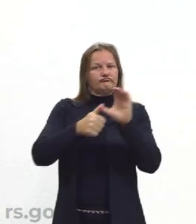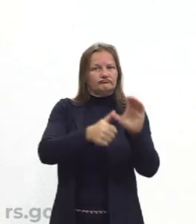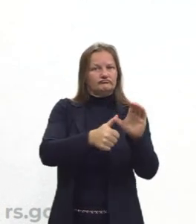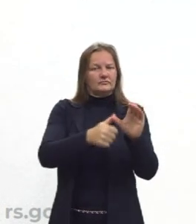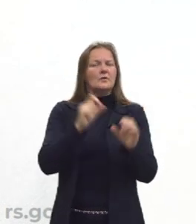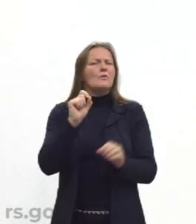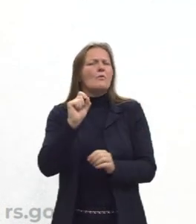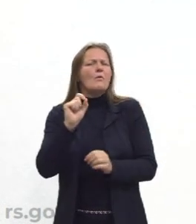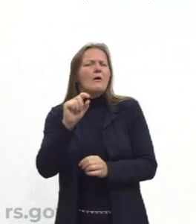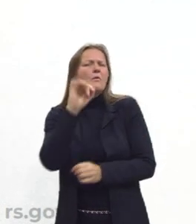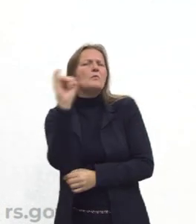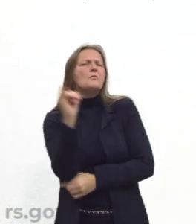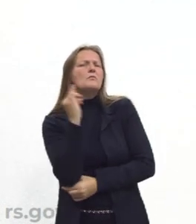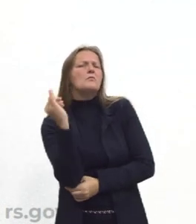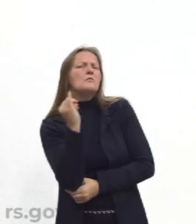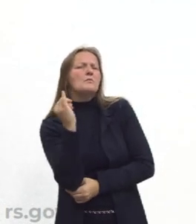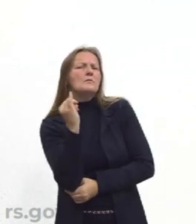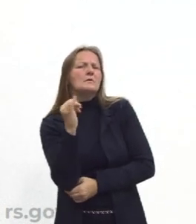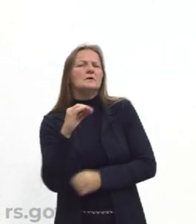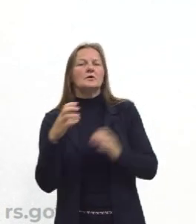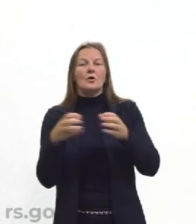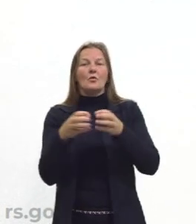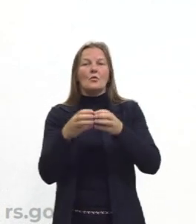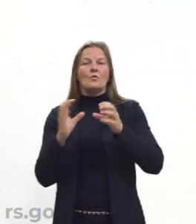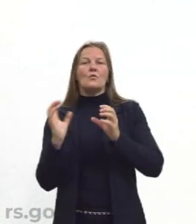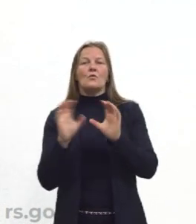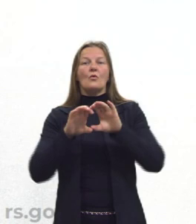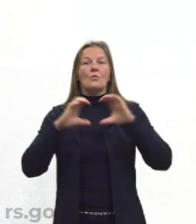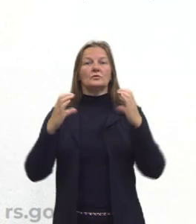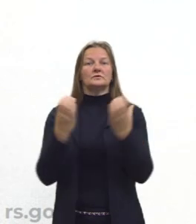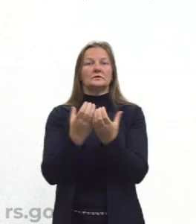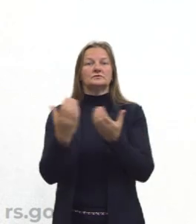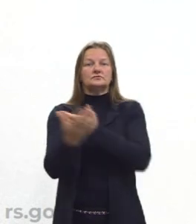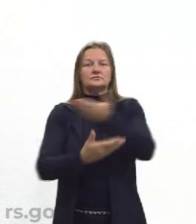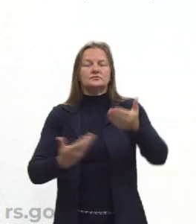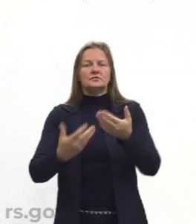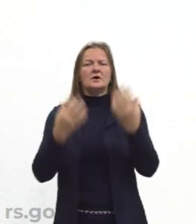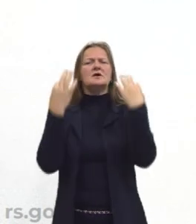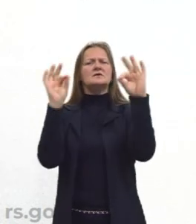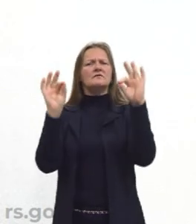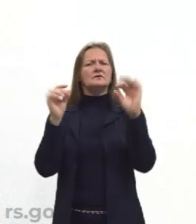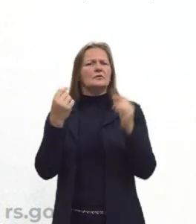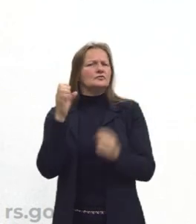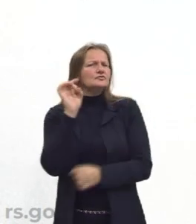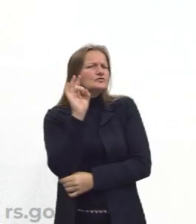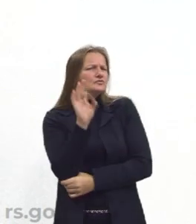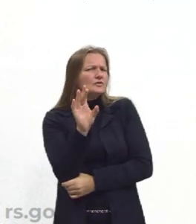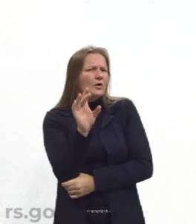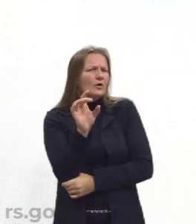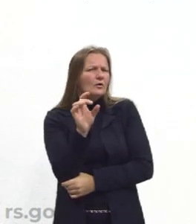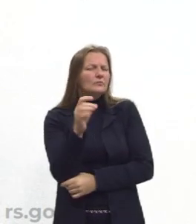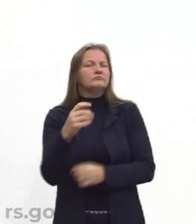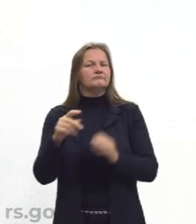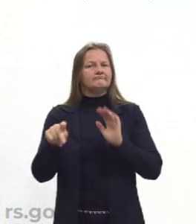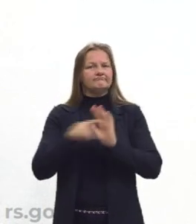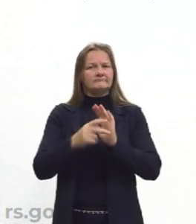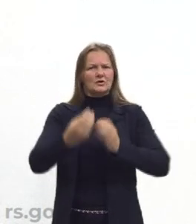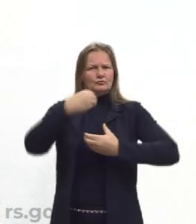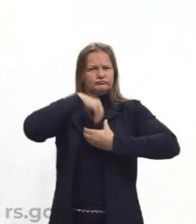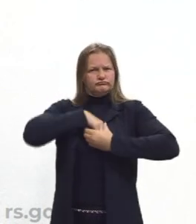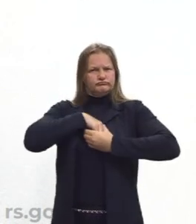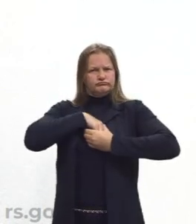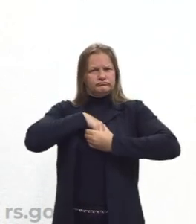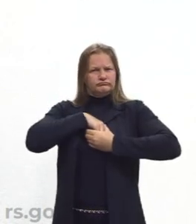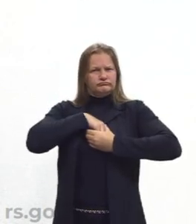qual a importância da a atividade a salvação se dá apenas pela subjetividade